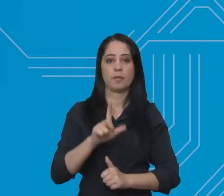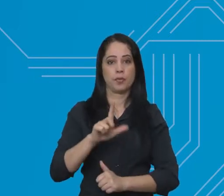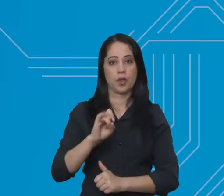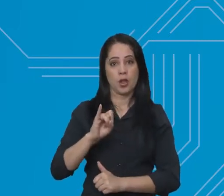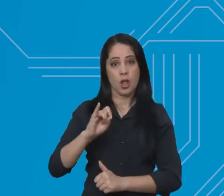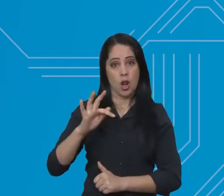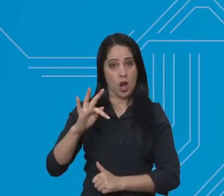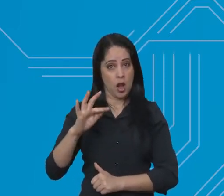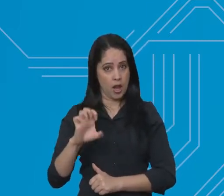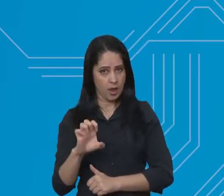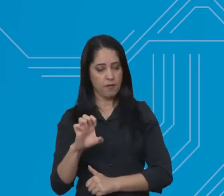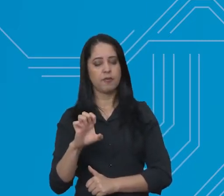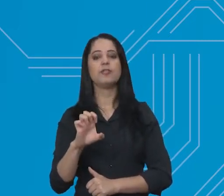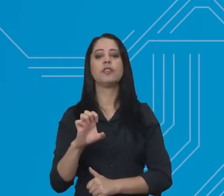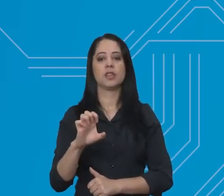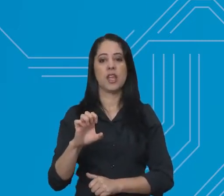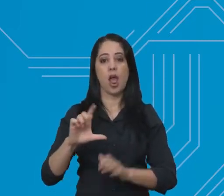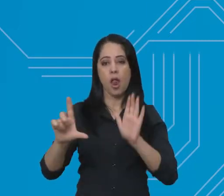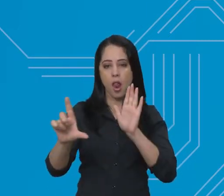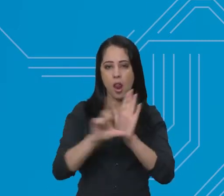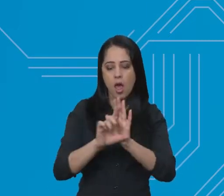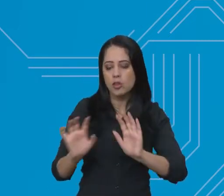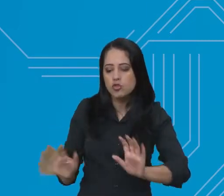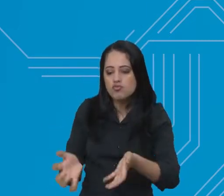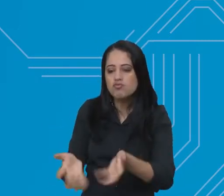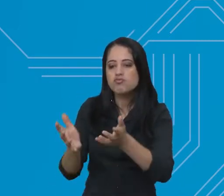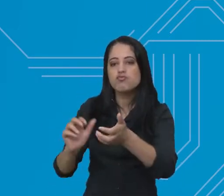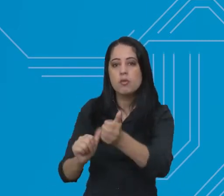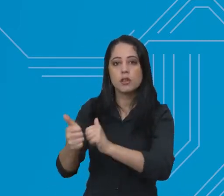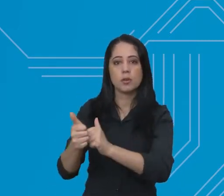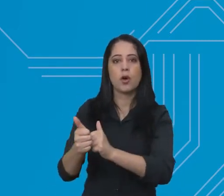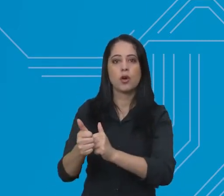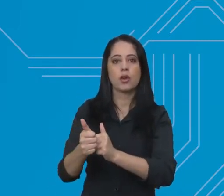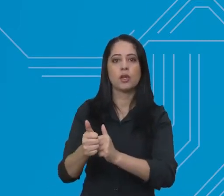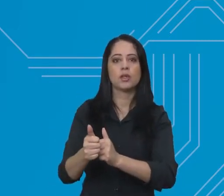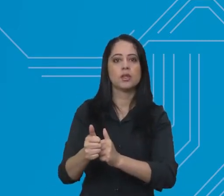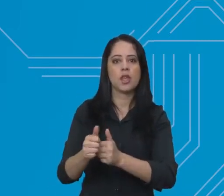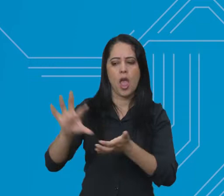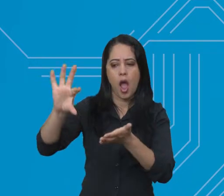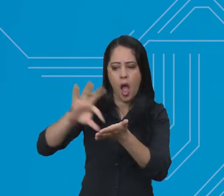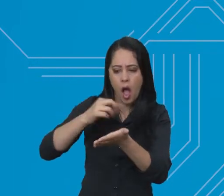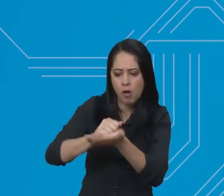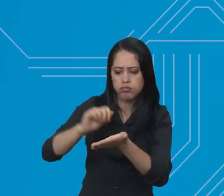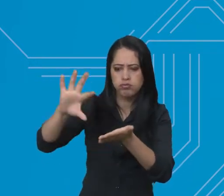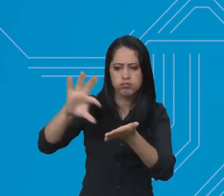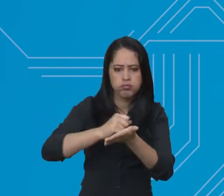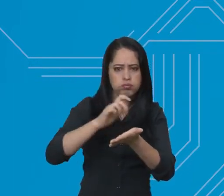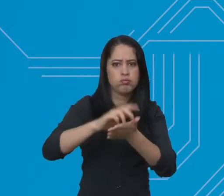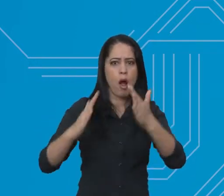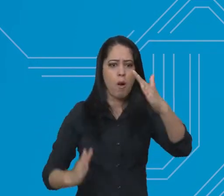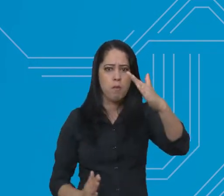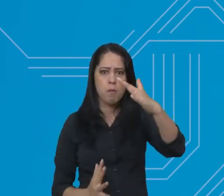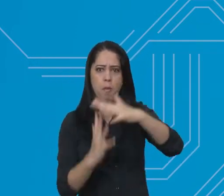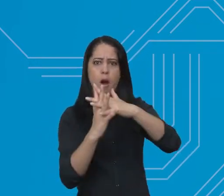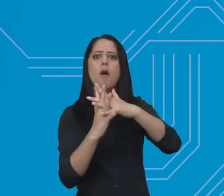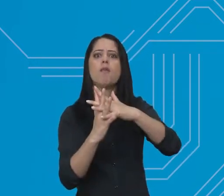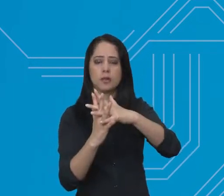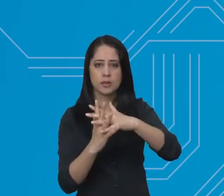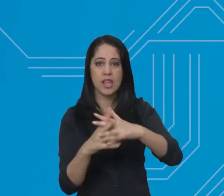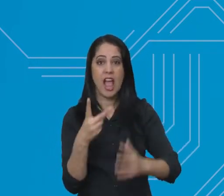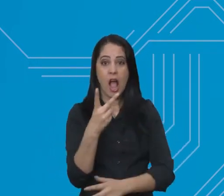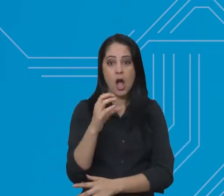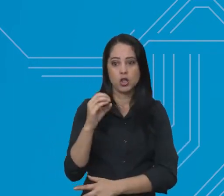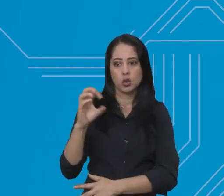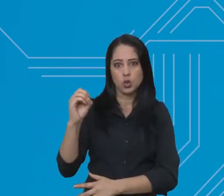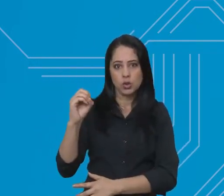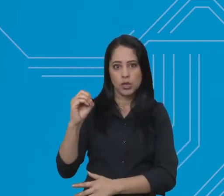LIF, Lei de Incentivo Fiscal do Esporte, bateu recorde no número de projetos inscritos. Ao todo foram 200 inscrições